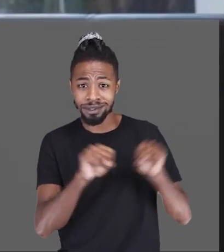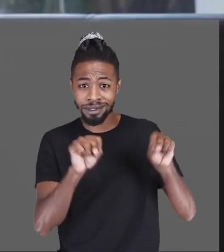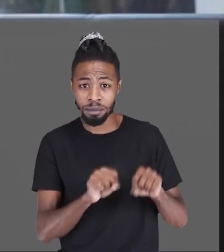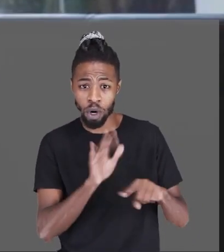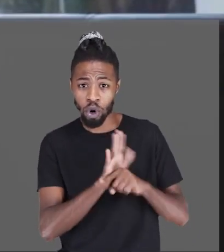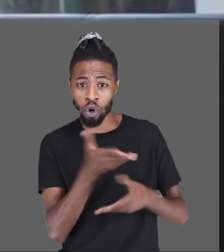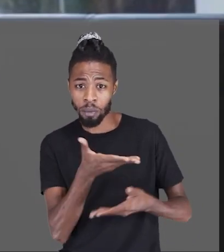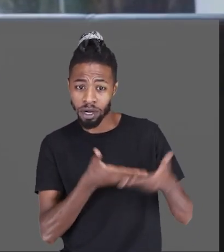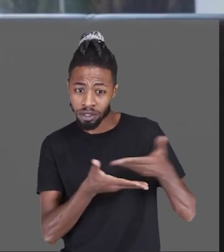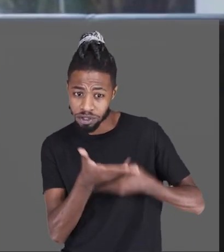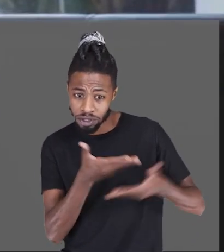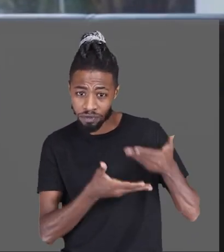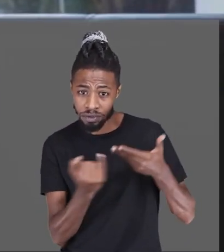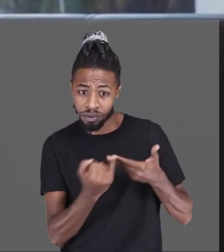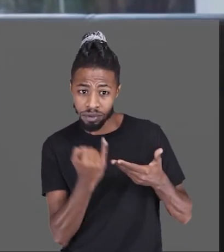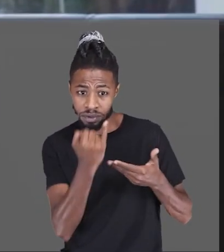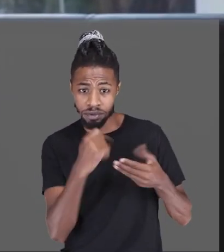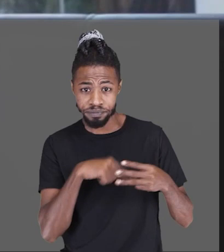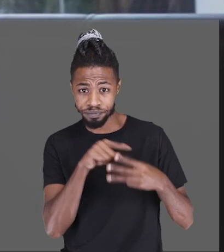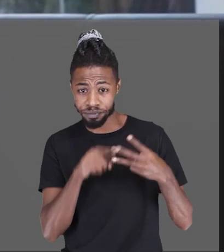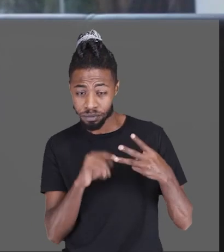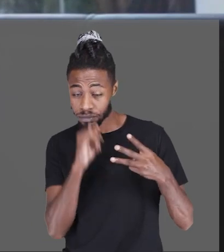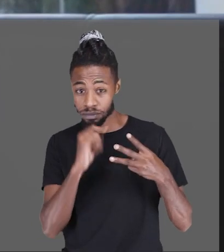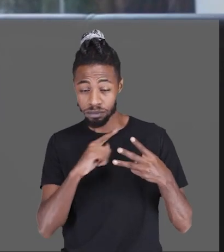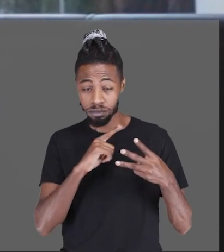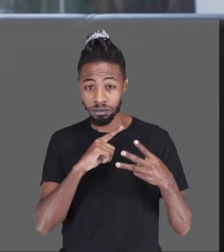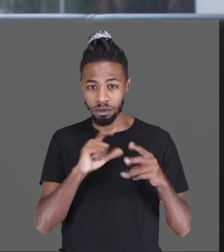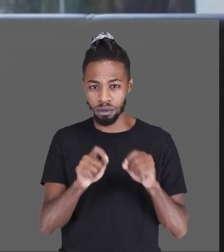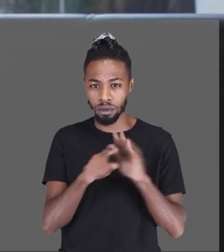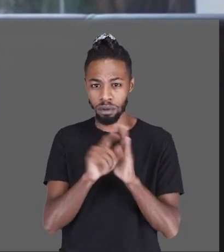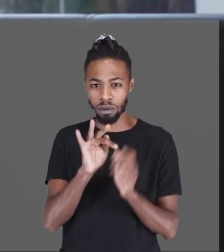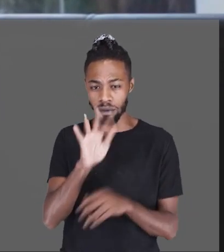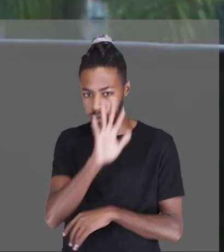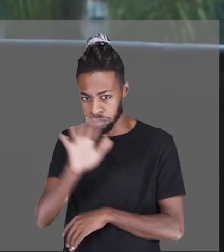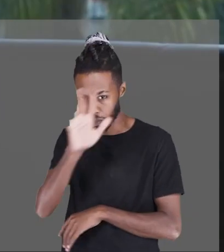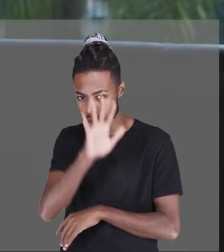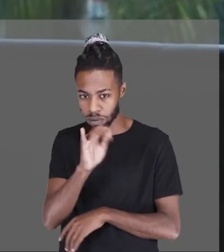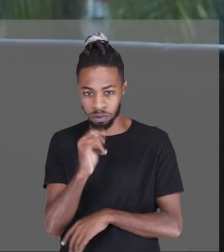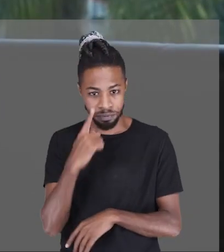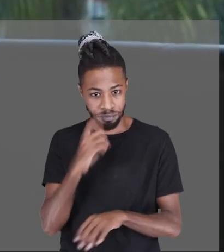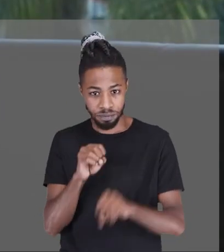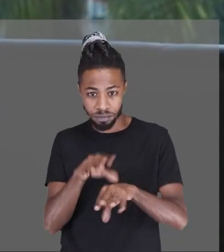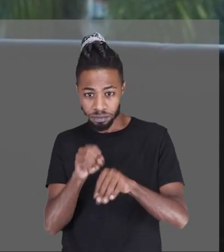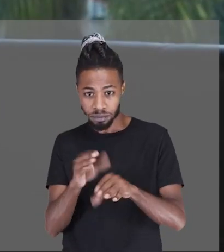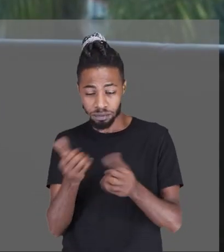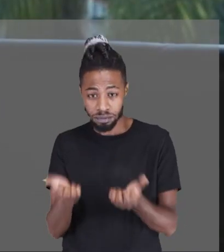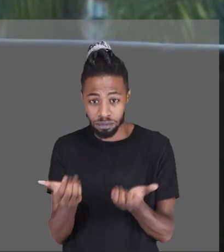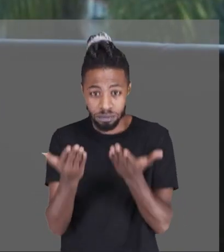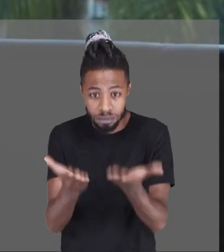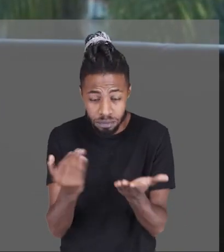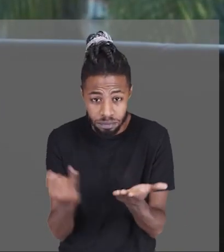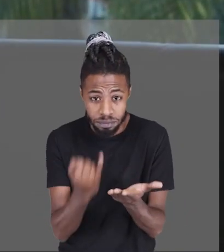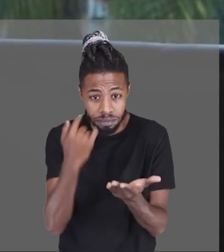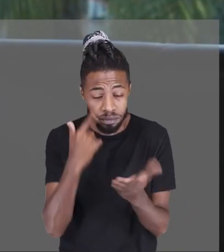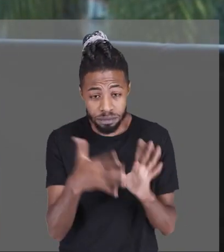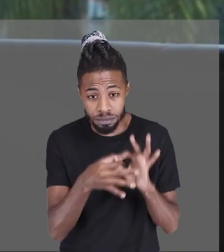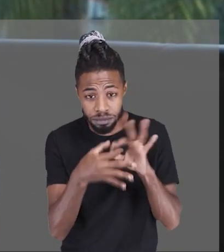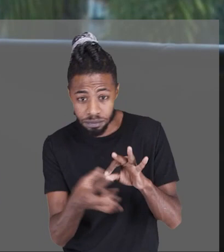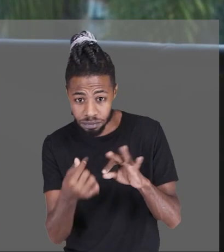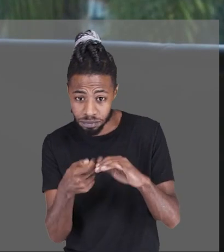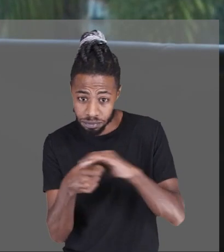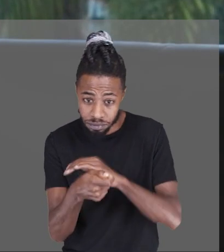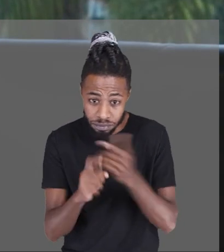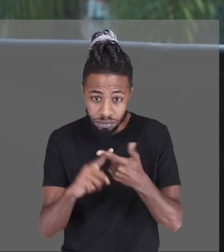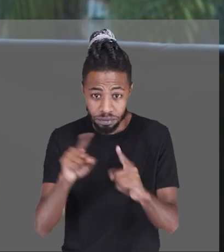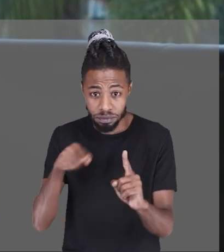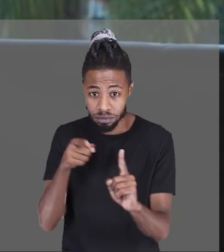análise, é um sistema colaborativo, cooperativo, dos 3 entes federados na questão da oferta educacional,